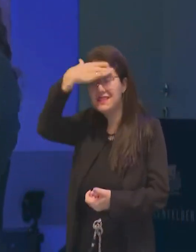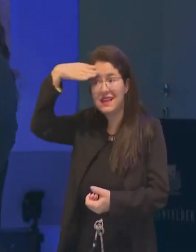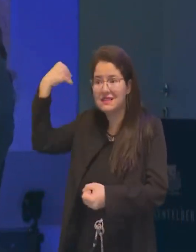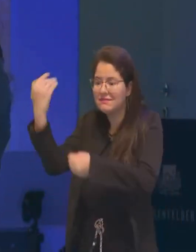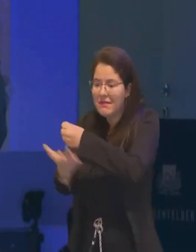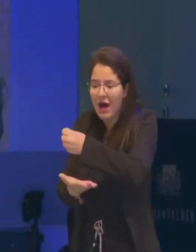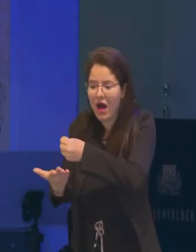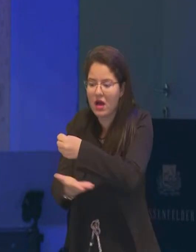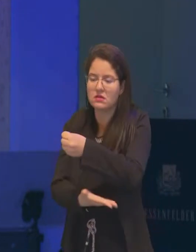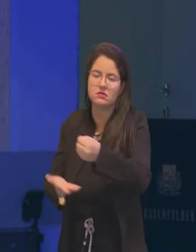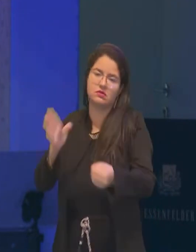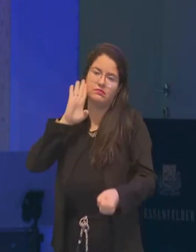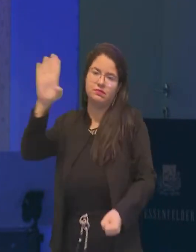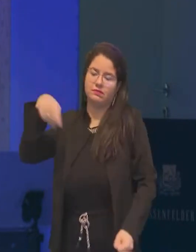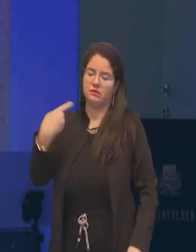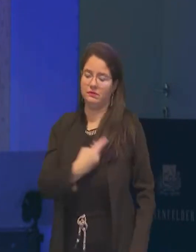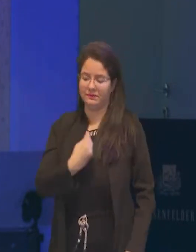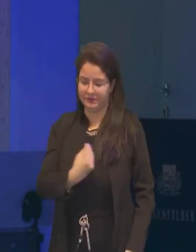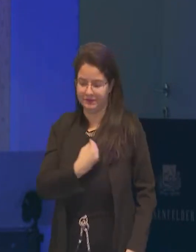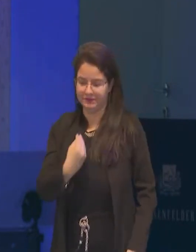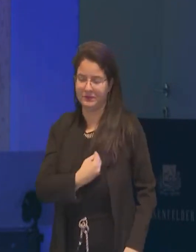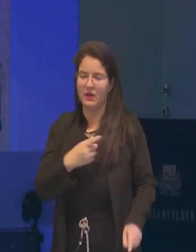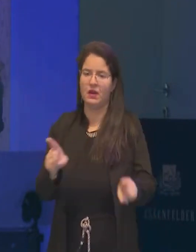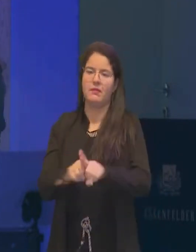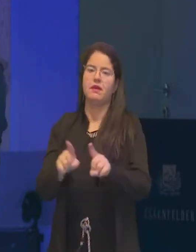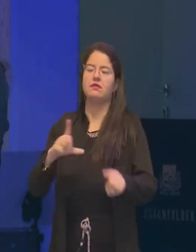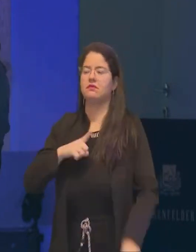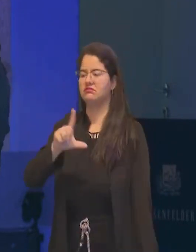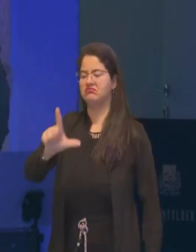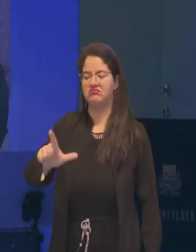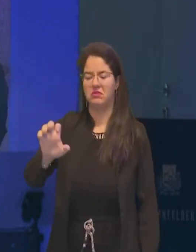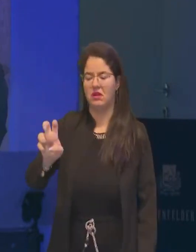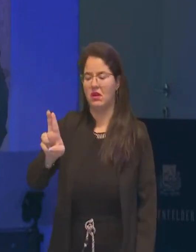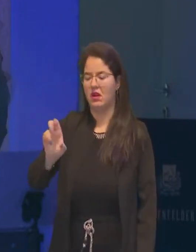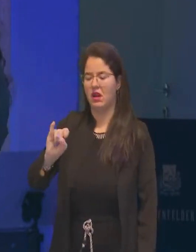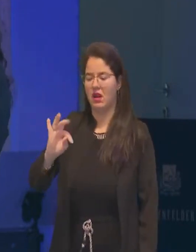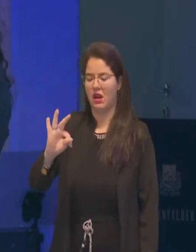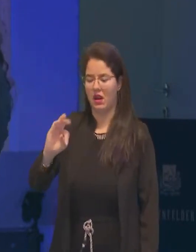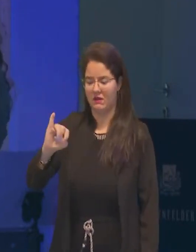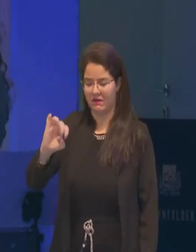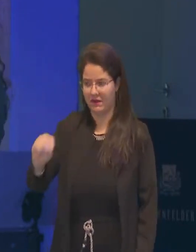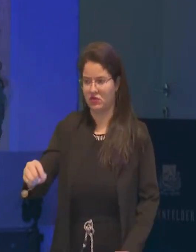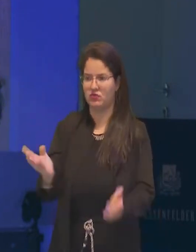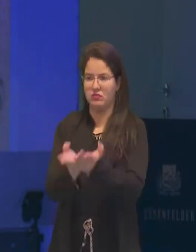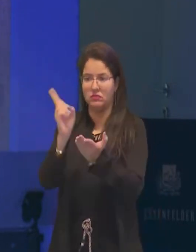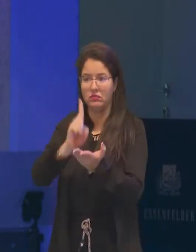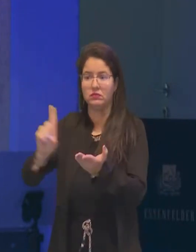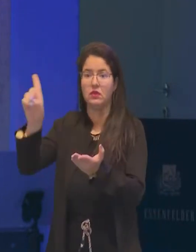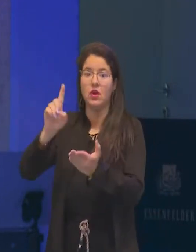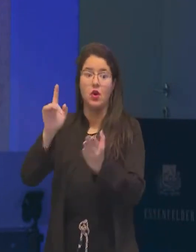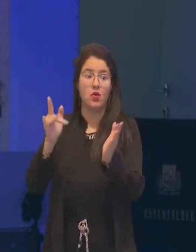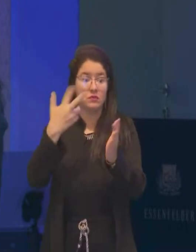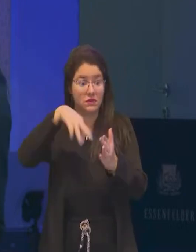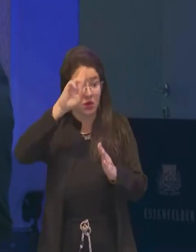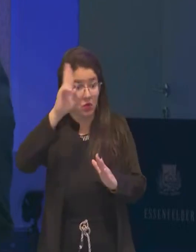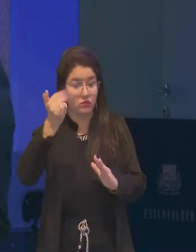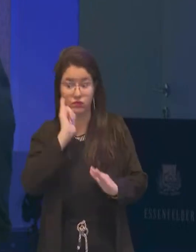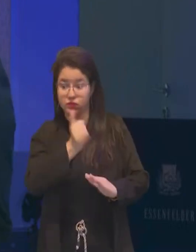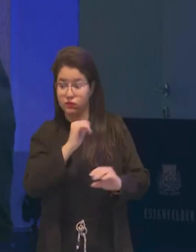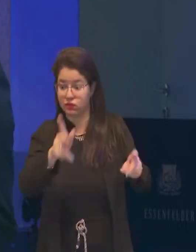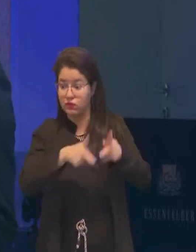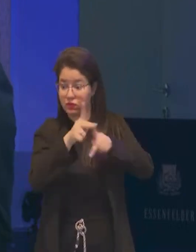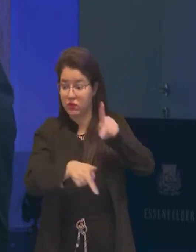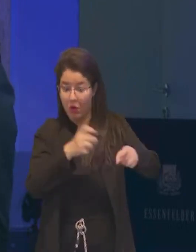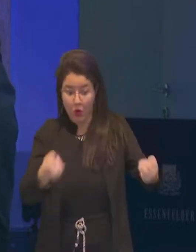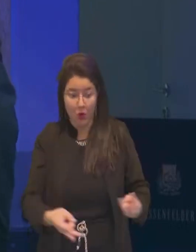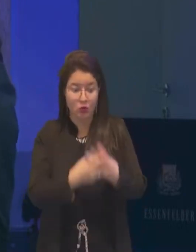essencial. Em Levítico, o Senhor, ele fala para os judeus, ele orienta que eles precisam